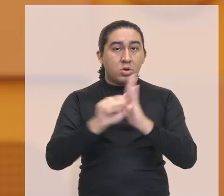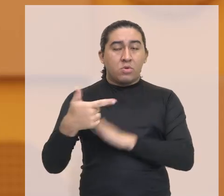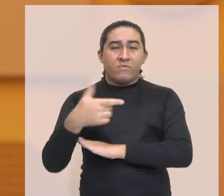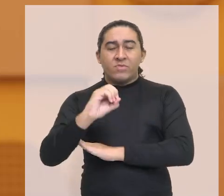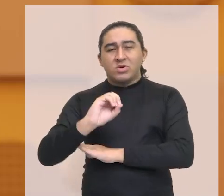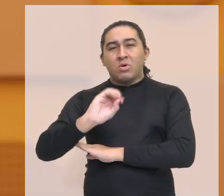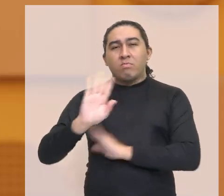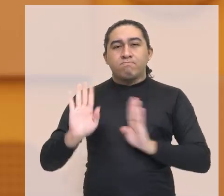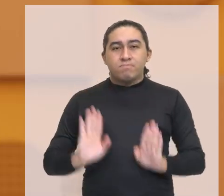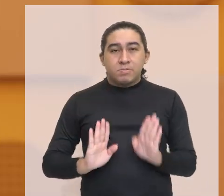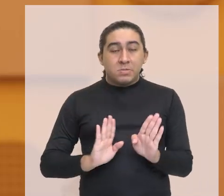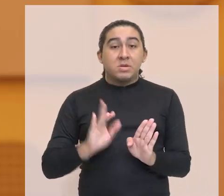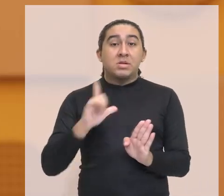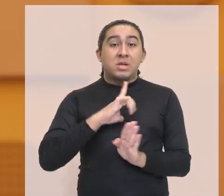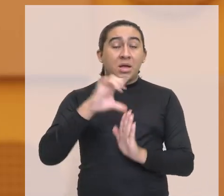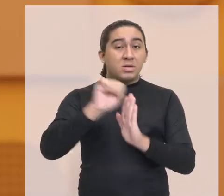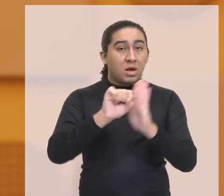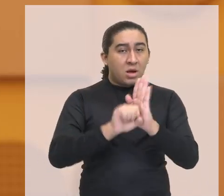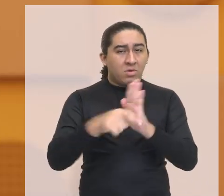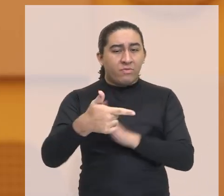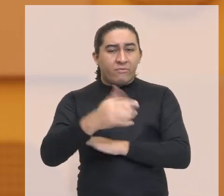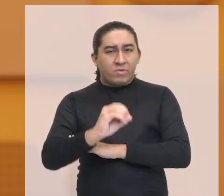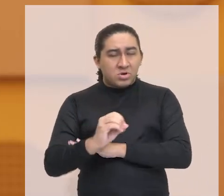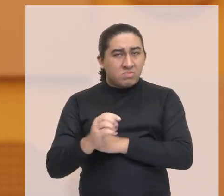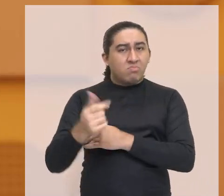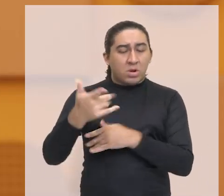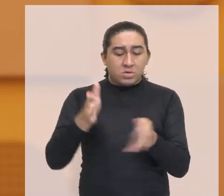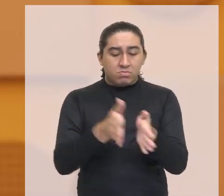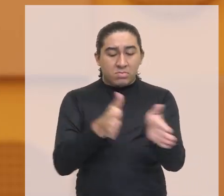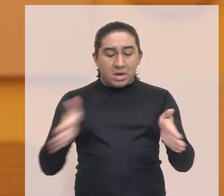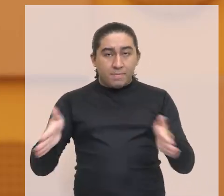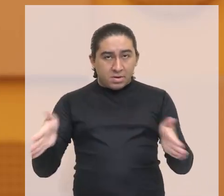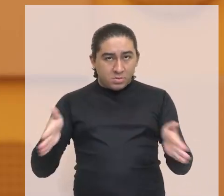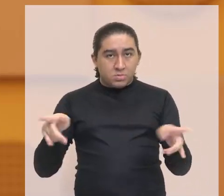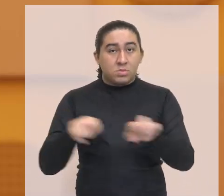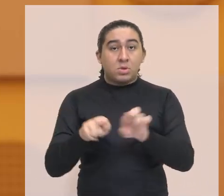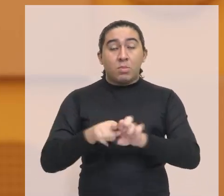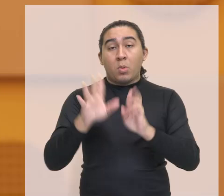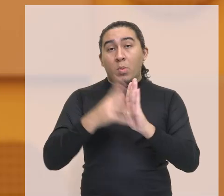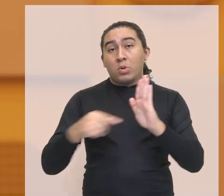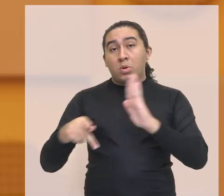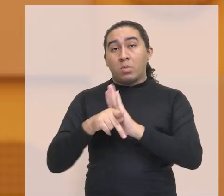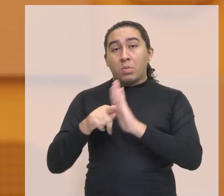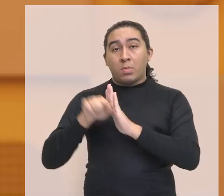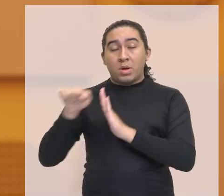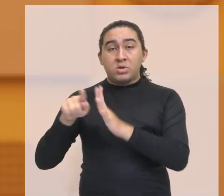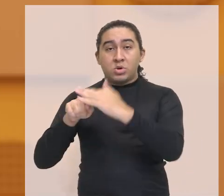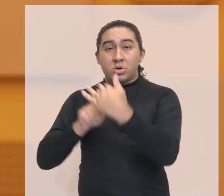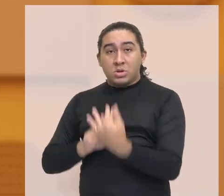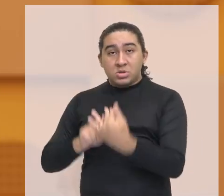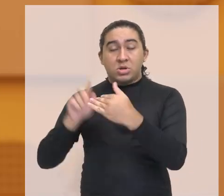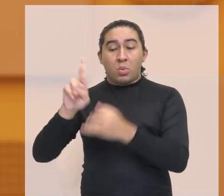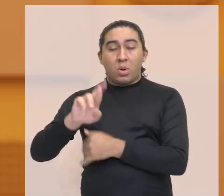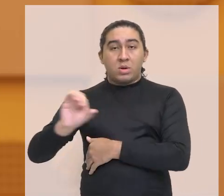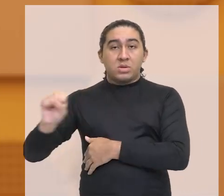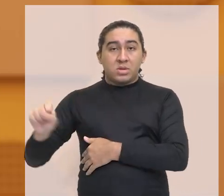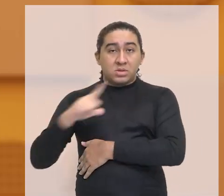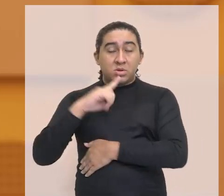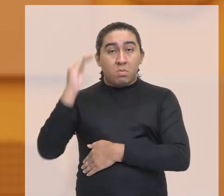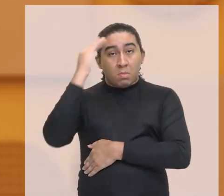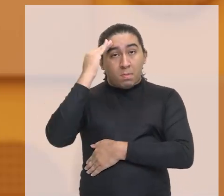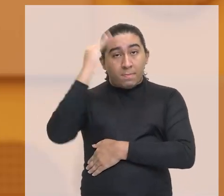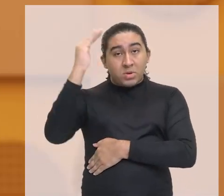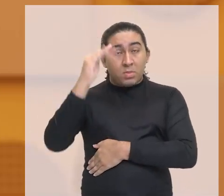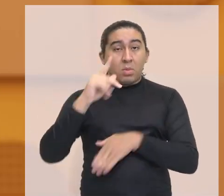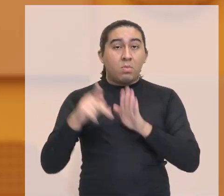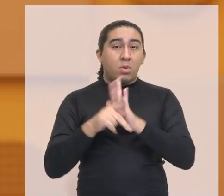ou melhor, grande parte do século XX, o modelo socialista soviético era aquele que estava predominando, que tinha ali